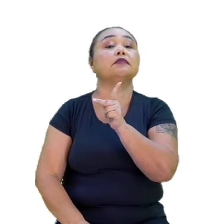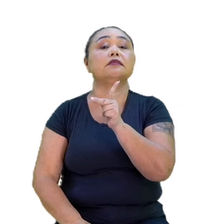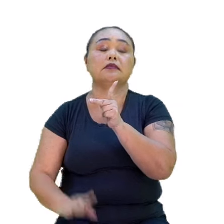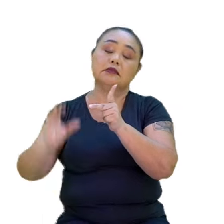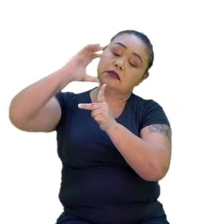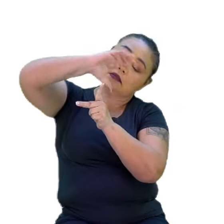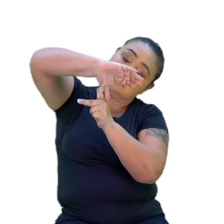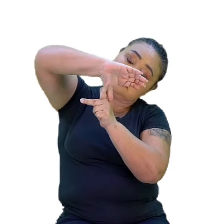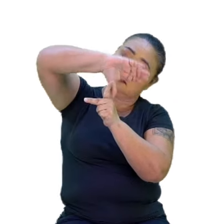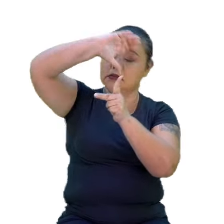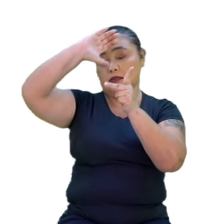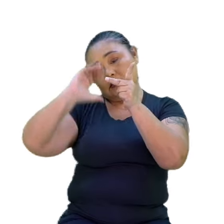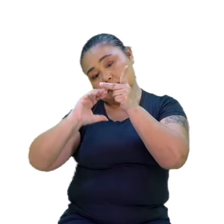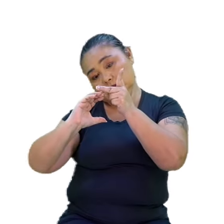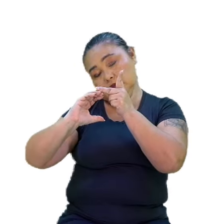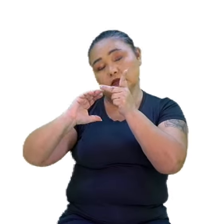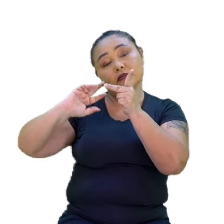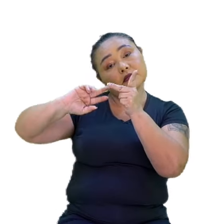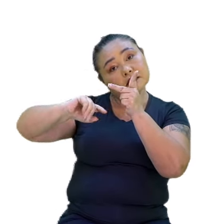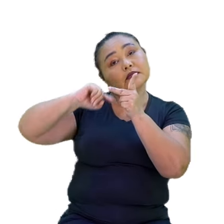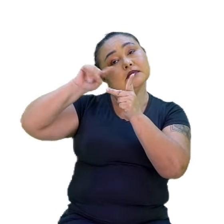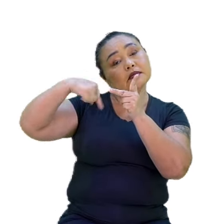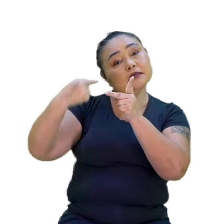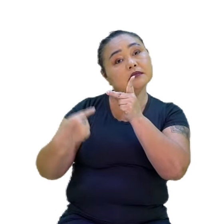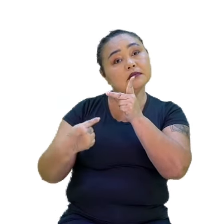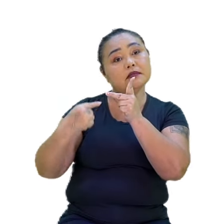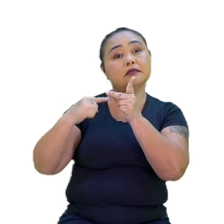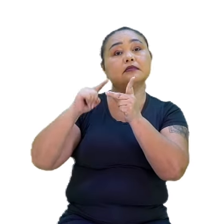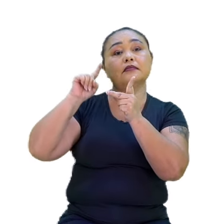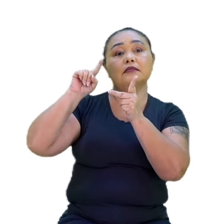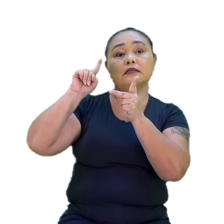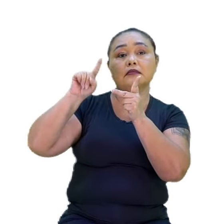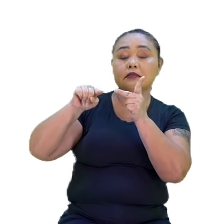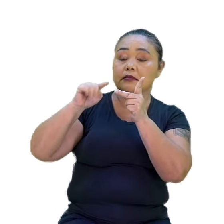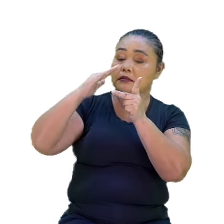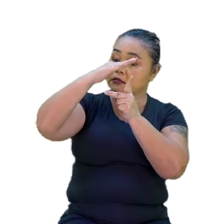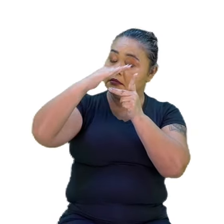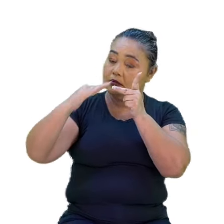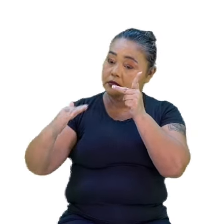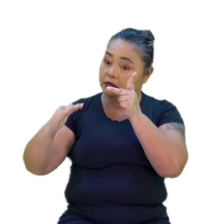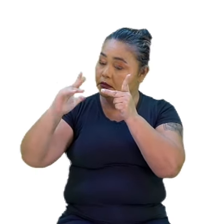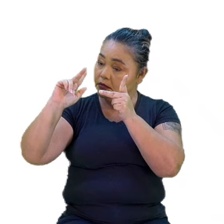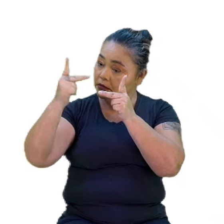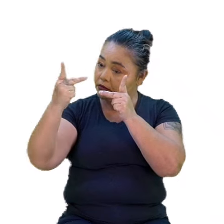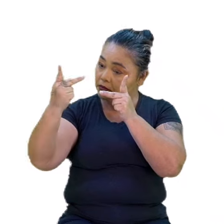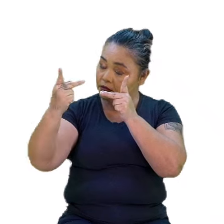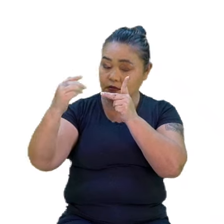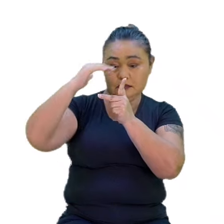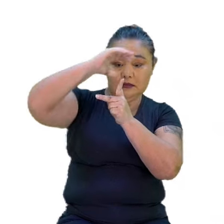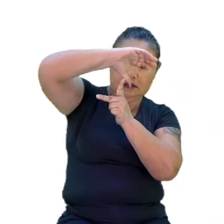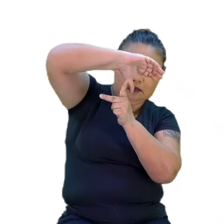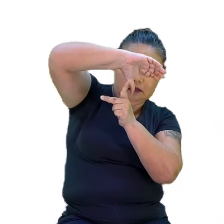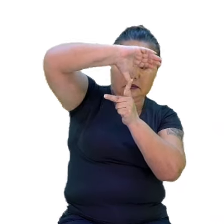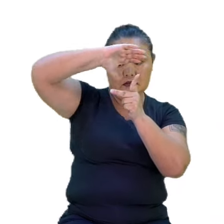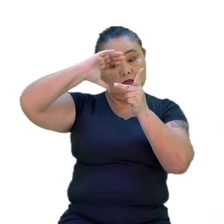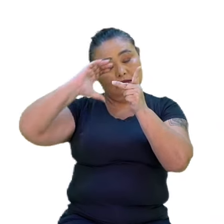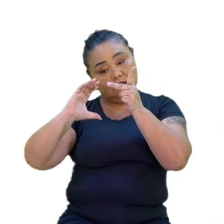catetos os demais lados do triângulo tá então um lado é chamado de hipotenusa os outros dois são